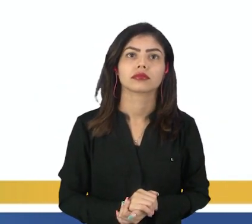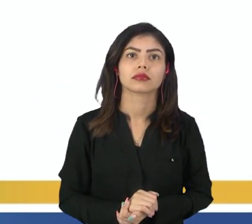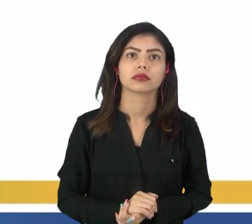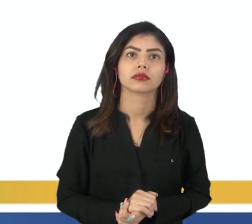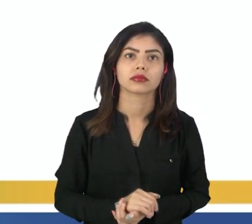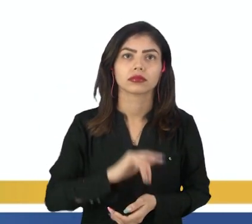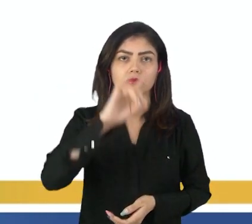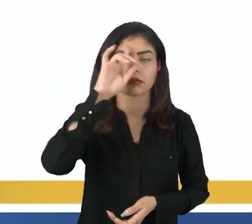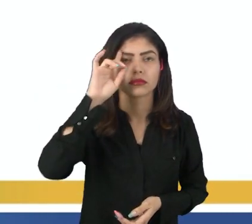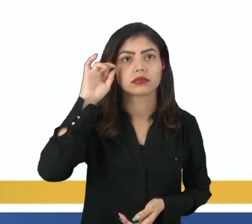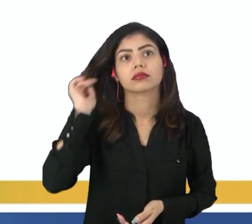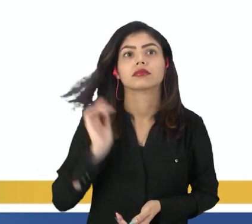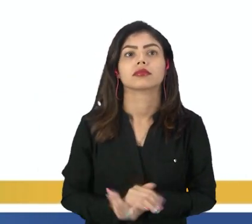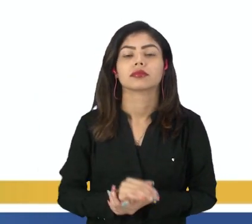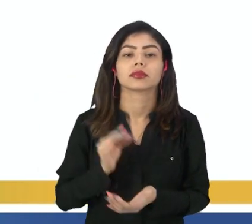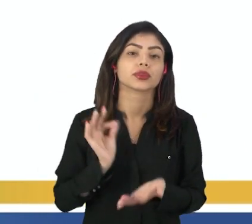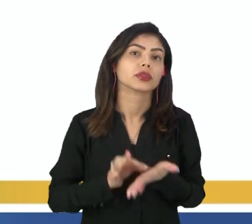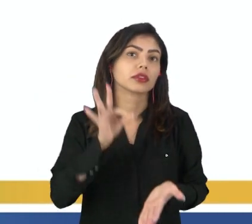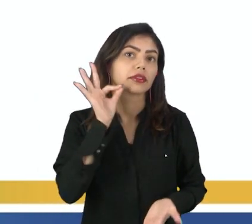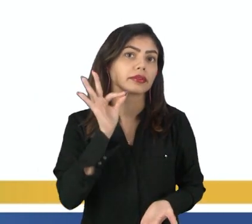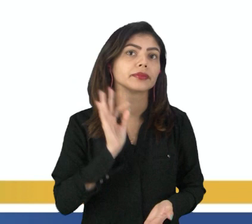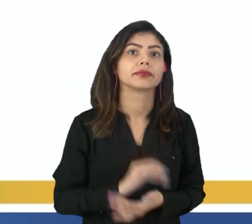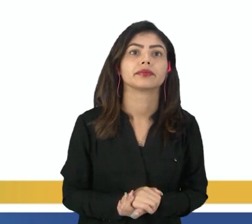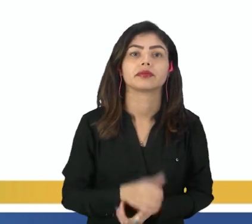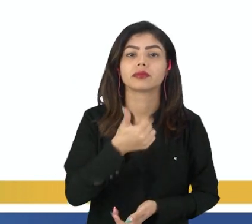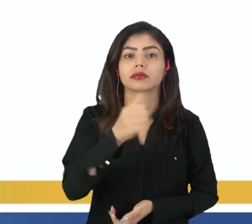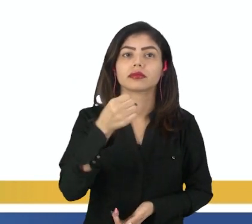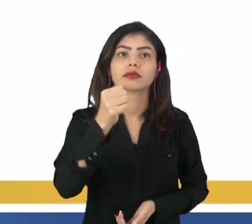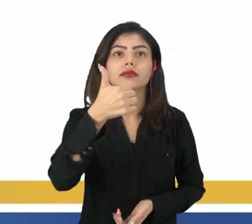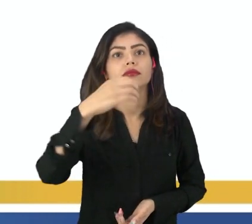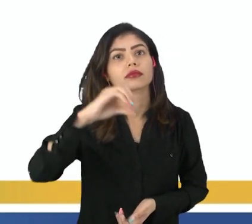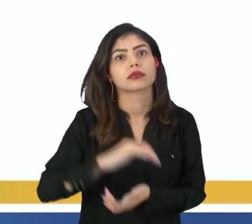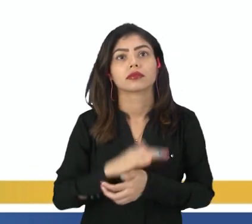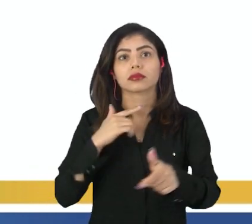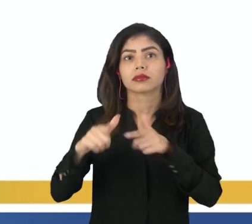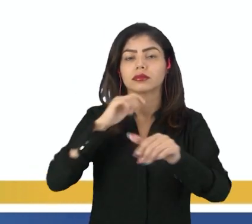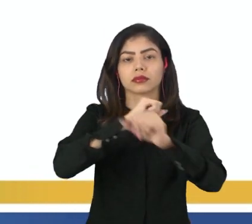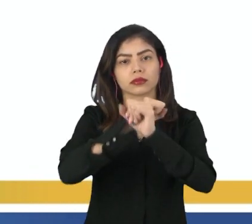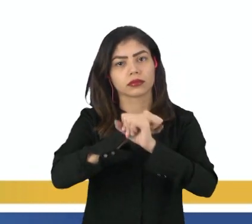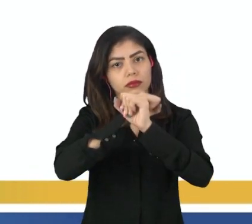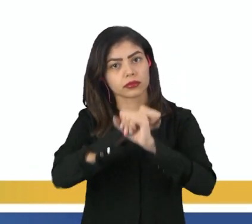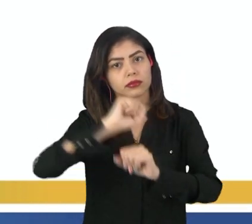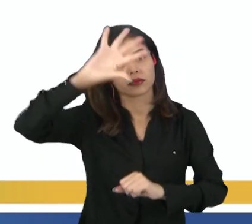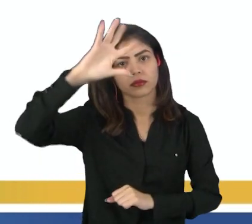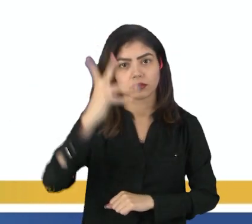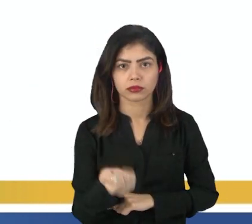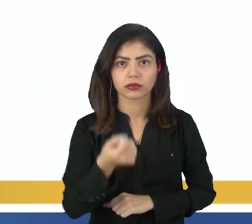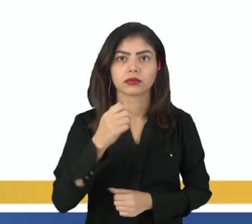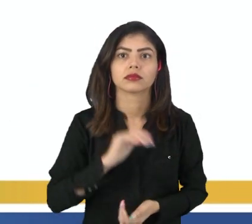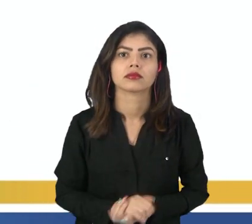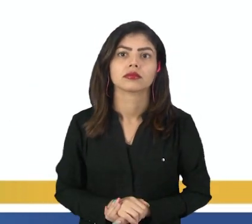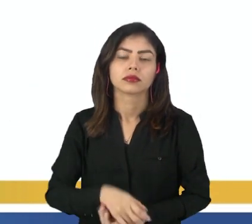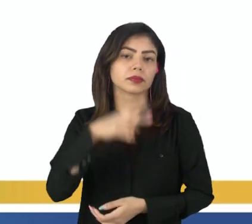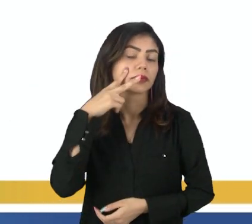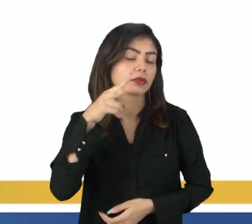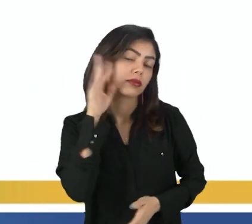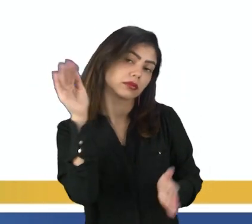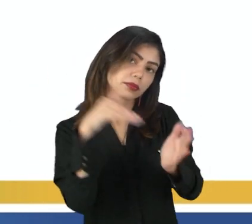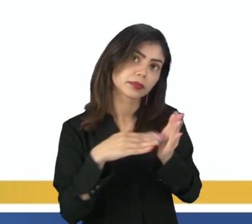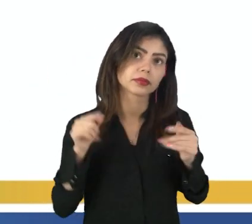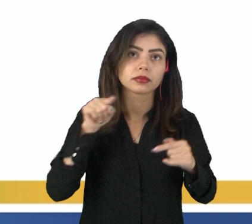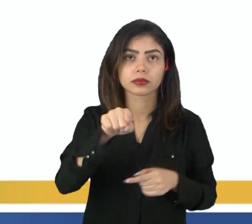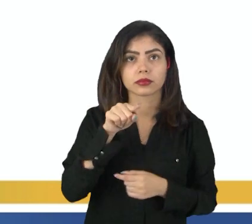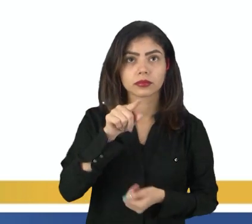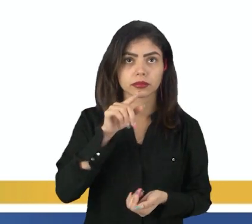obra branca. E o café, século XVIII e XIX, trabalho escravo de africanos. Vejam que até